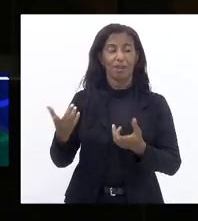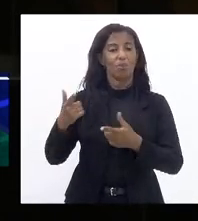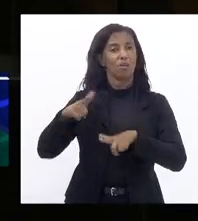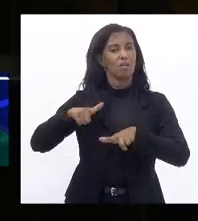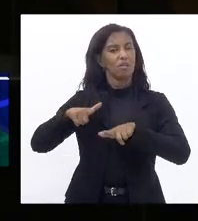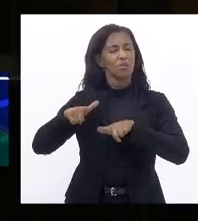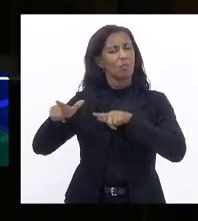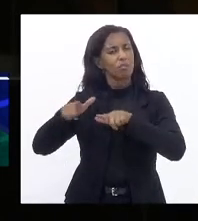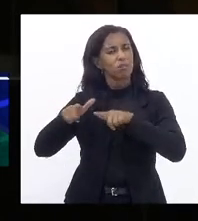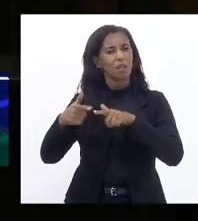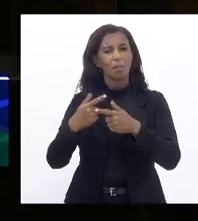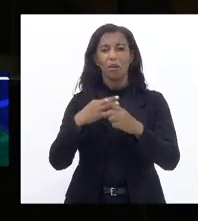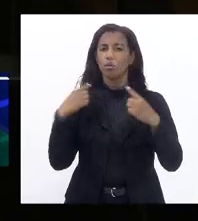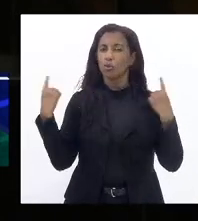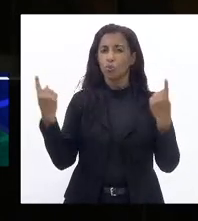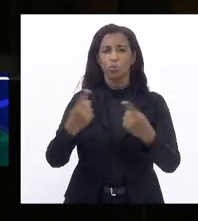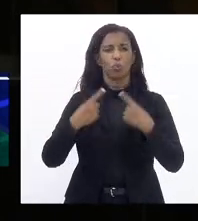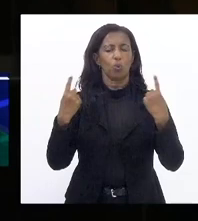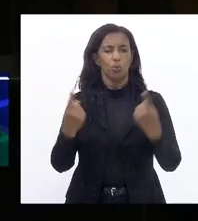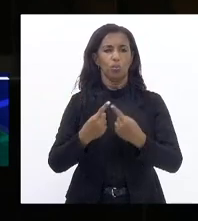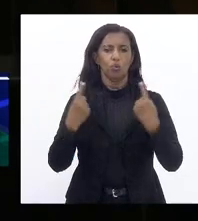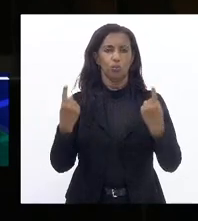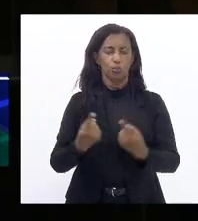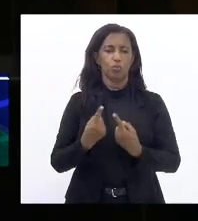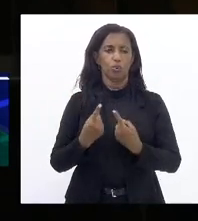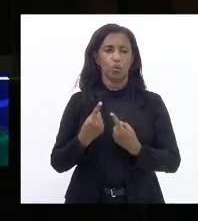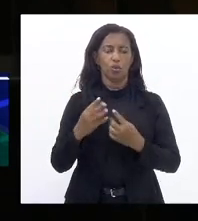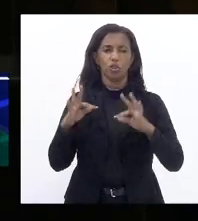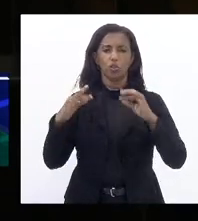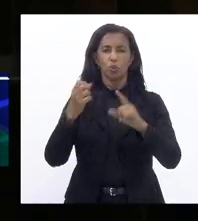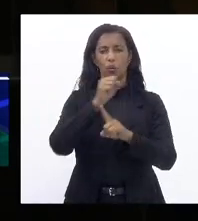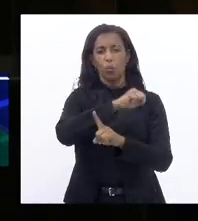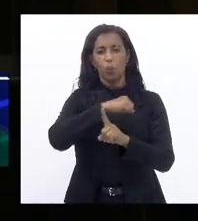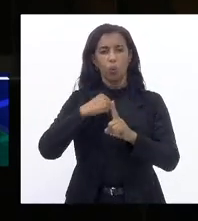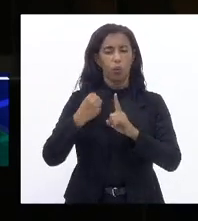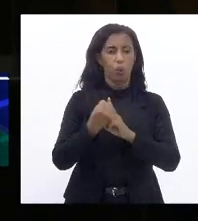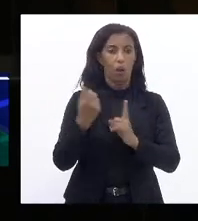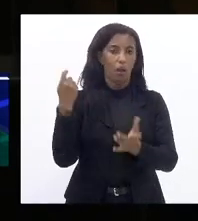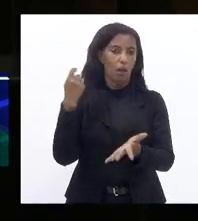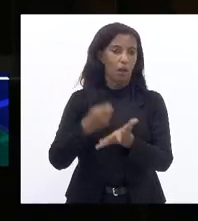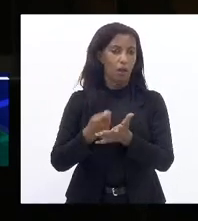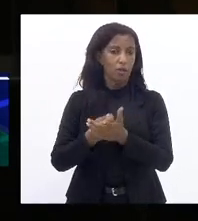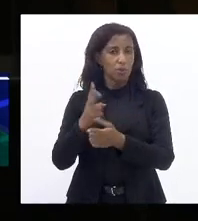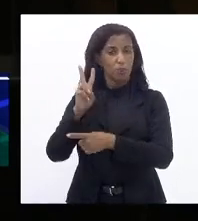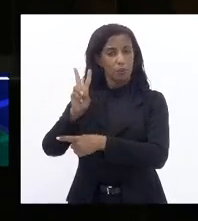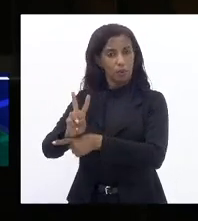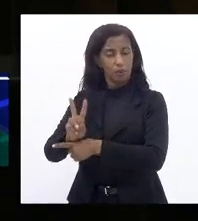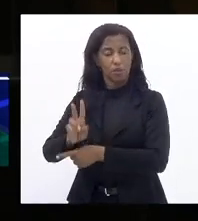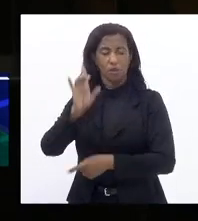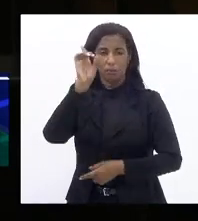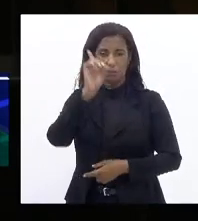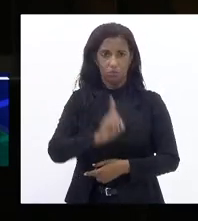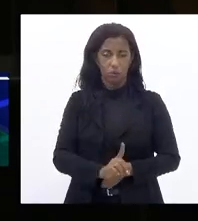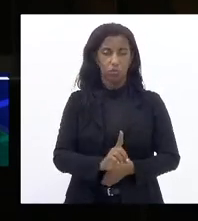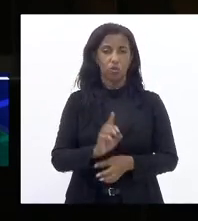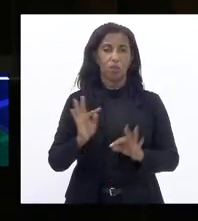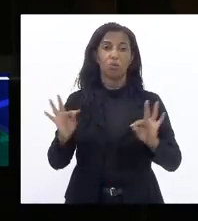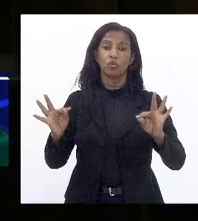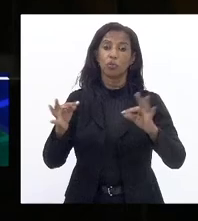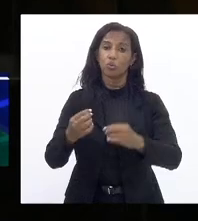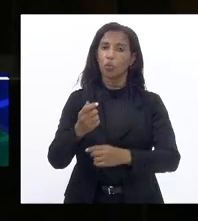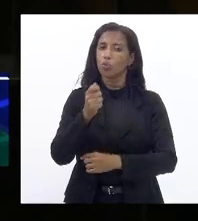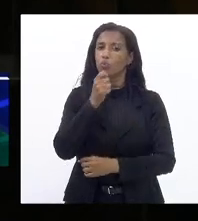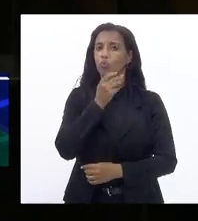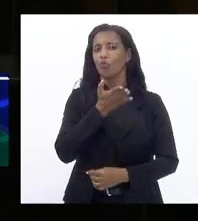de todos nós, de todo o parlamento, de toda a sociedade, não é, a garantia e a proteção dos direitos daqueles que não